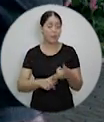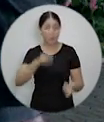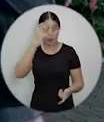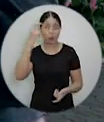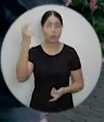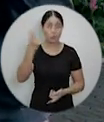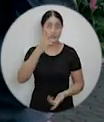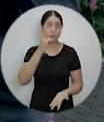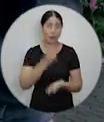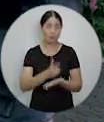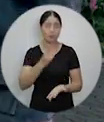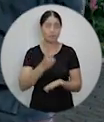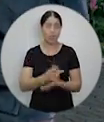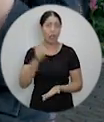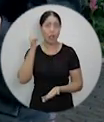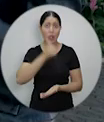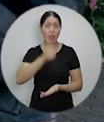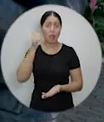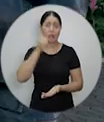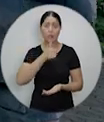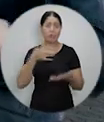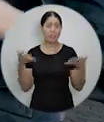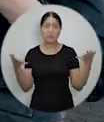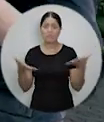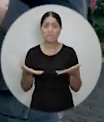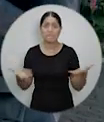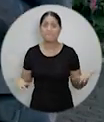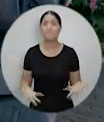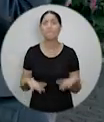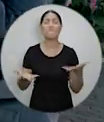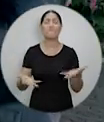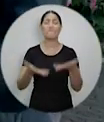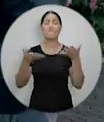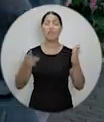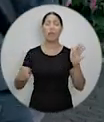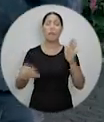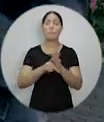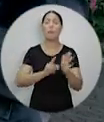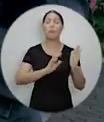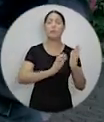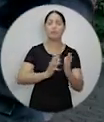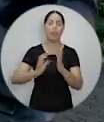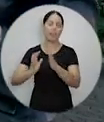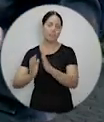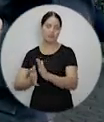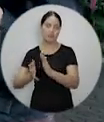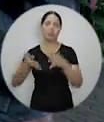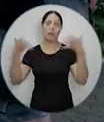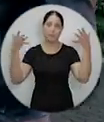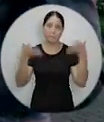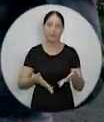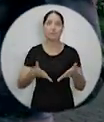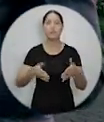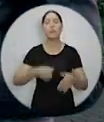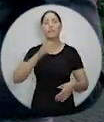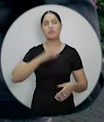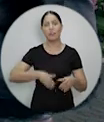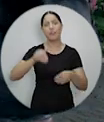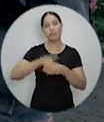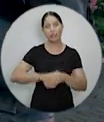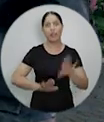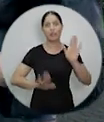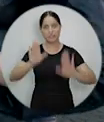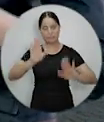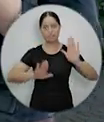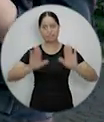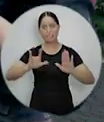problema cultural, das mulheres não serem incentivadas pelos próprios partidos a serem candidatas. E